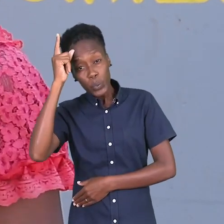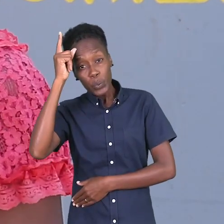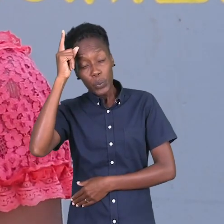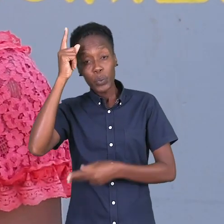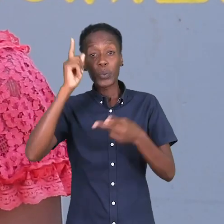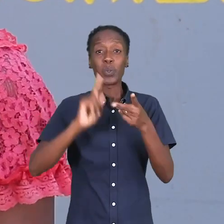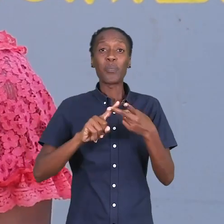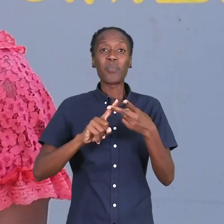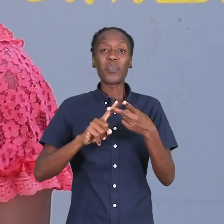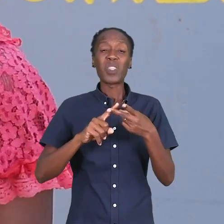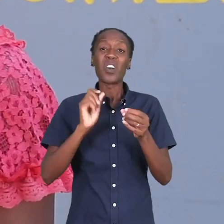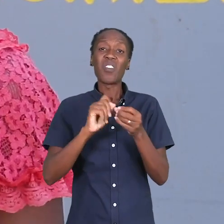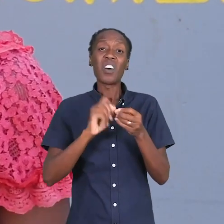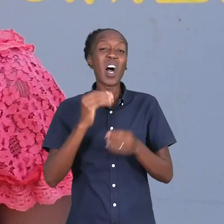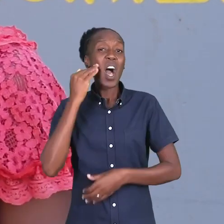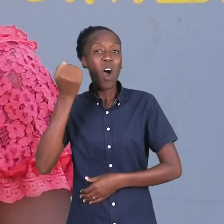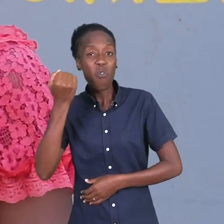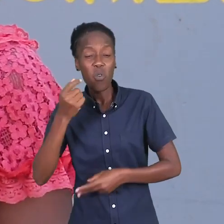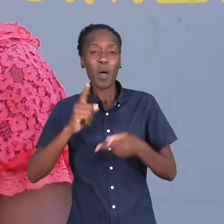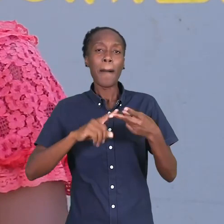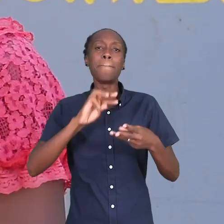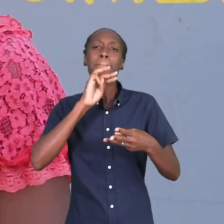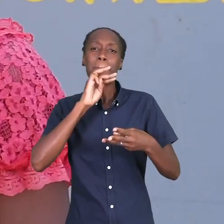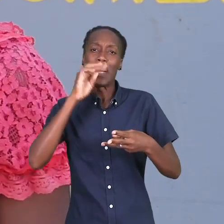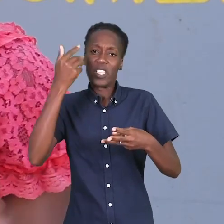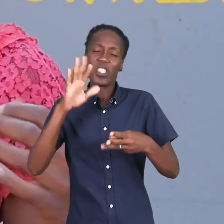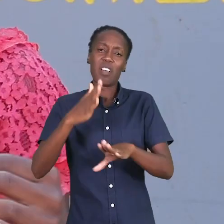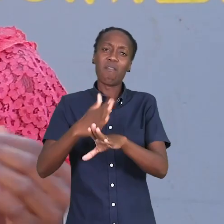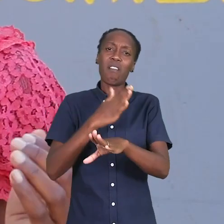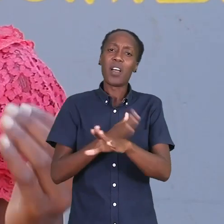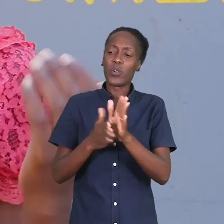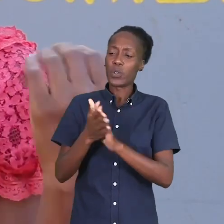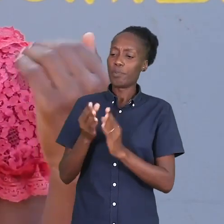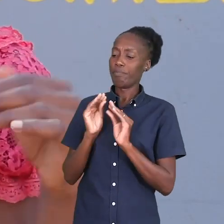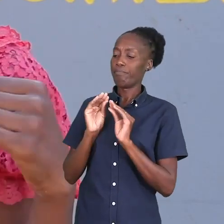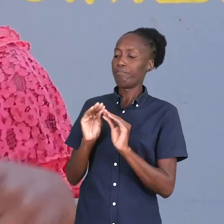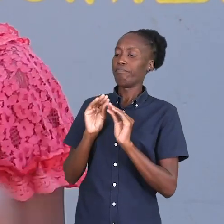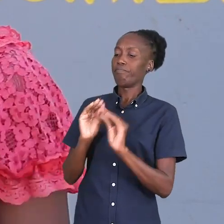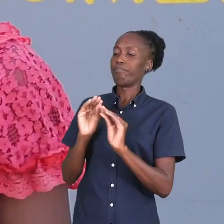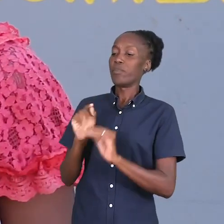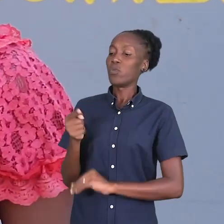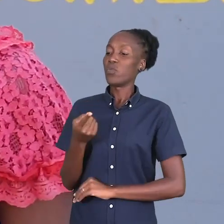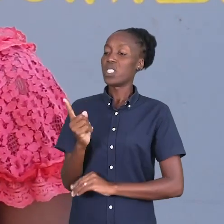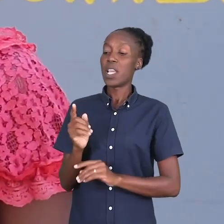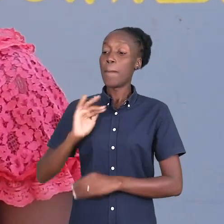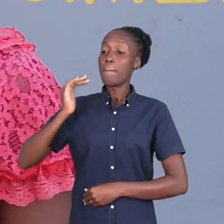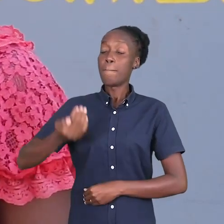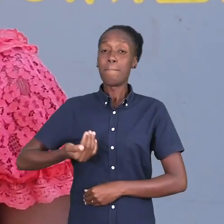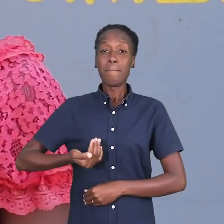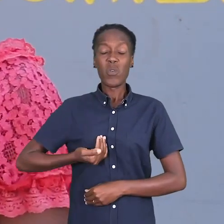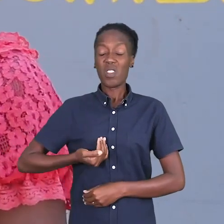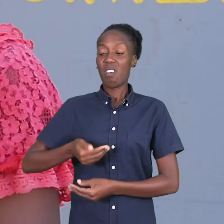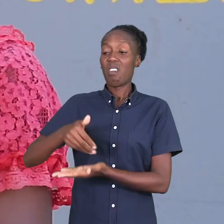cultura que nossos avós, nossas mães tiveram, que já vem incutindo nas nossas cabeças que mulher